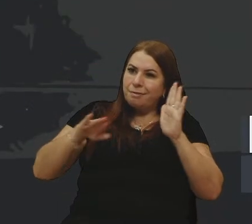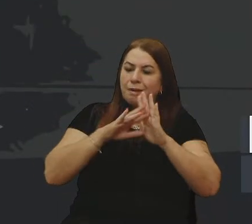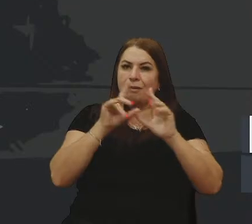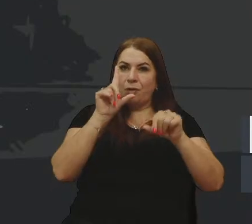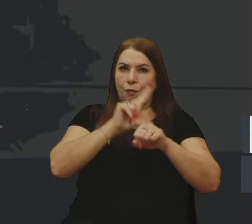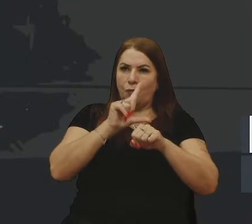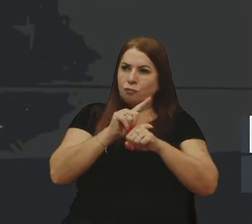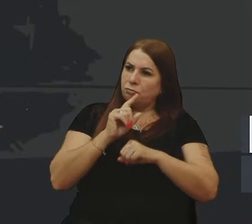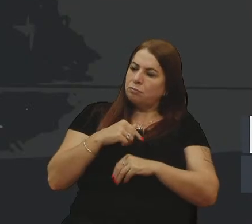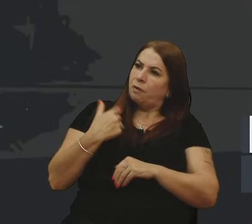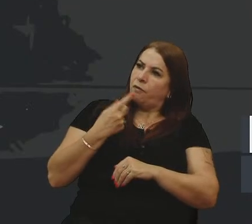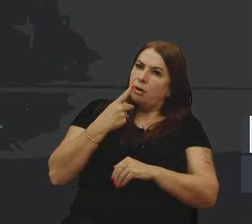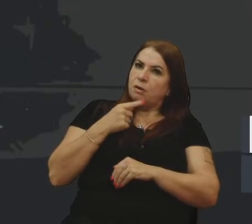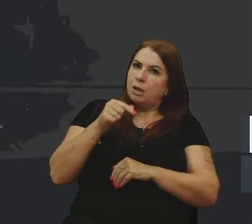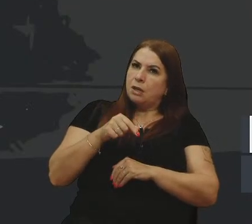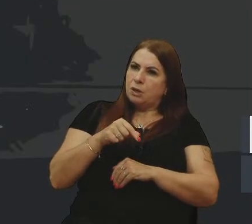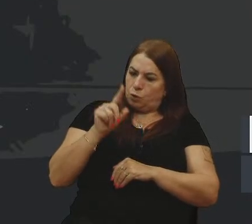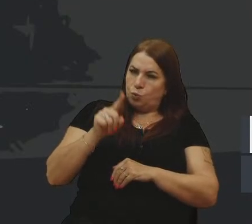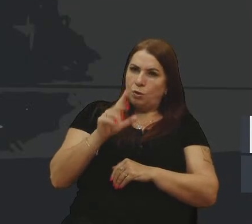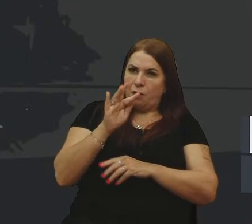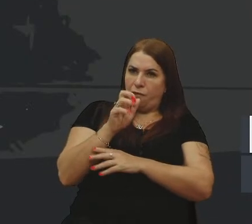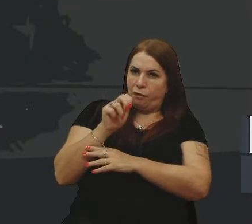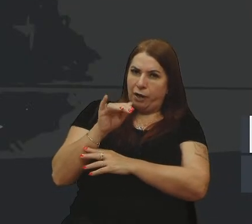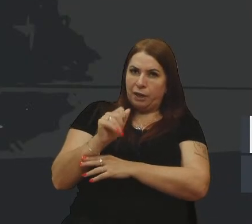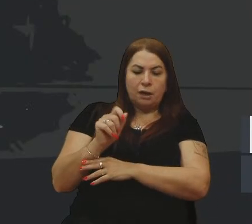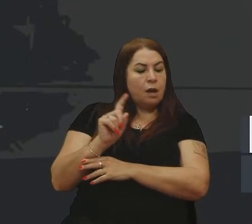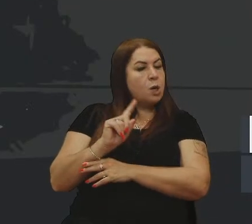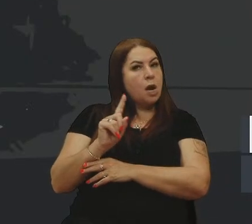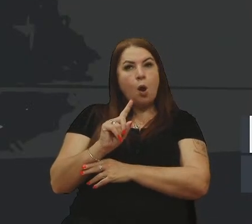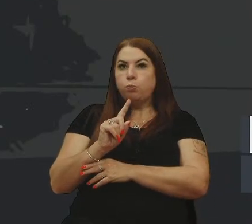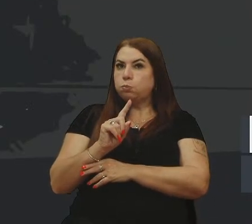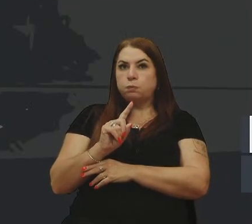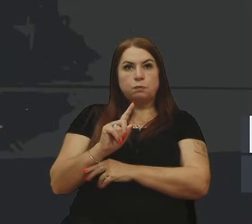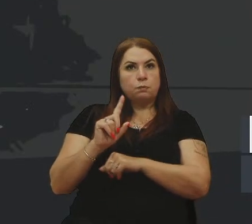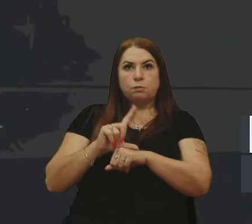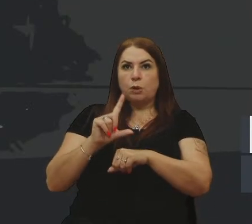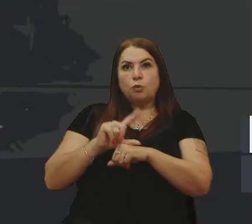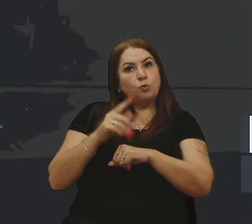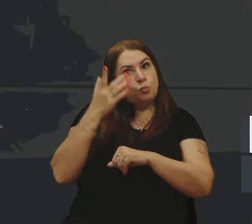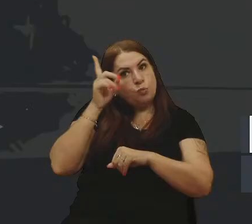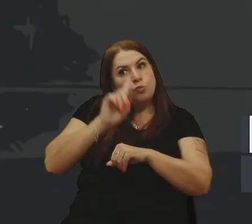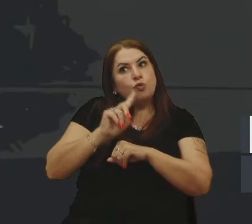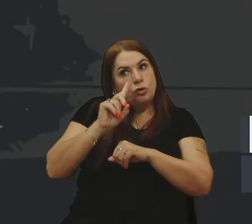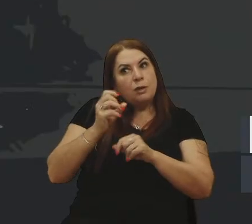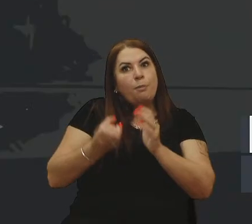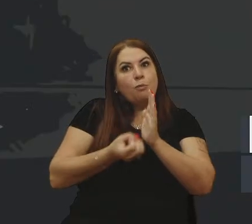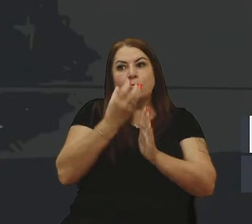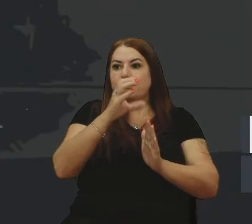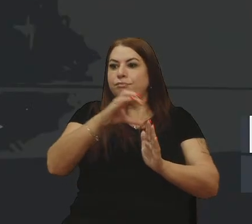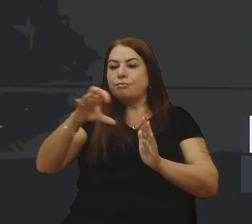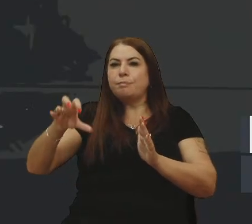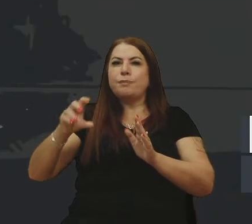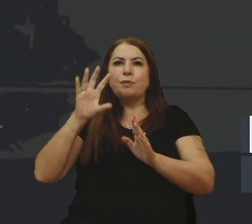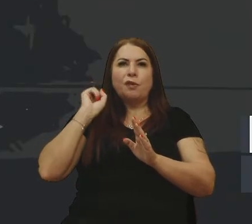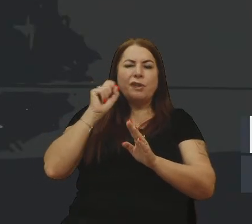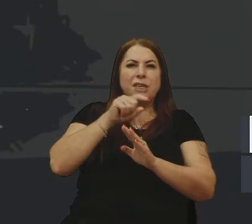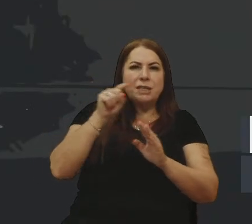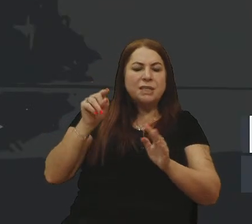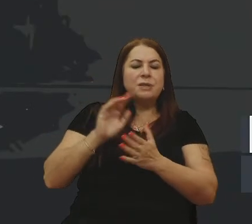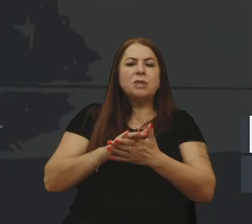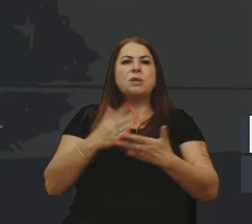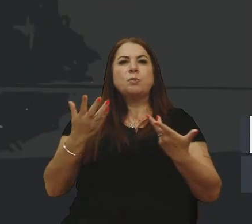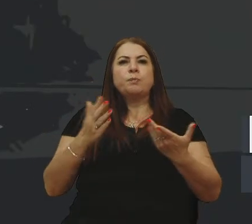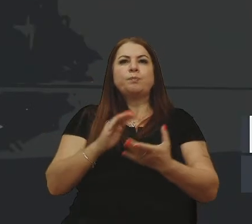naquela época e falavam para nós, isso aqui é uma franquia? E a gente dizia, não, é uma loja, mas quem sabe um dia vai ser franquia. E a gente foi ouvindo tanto aquilo, que